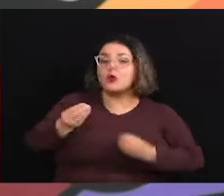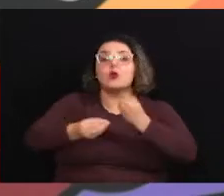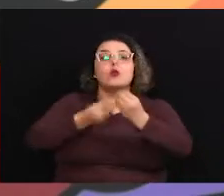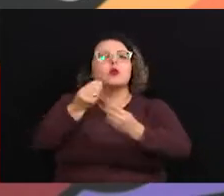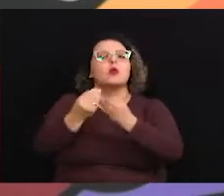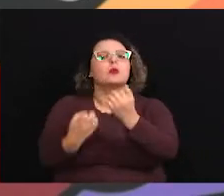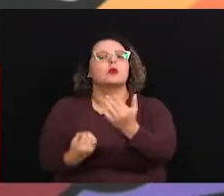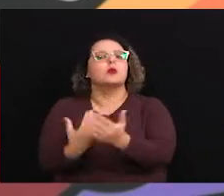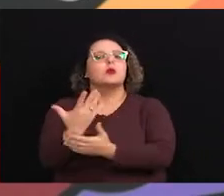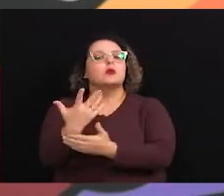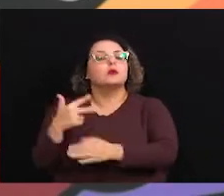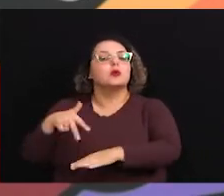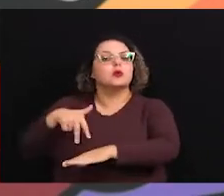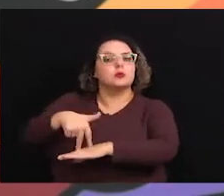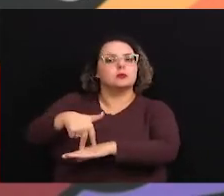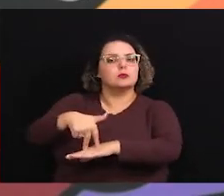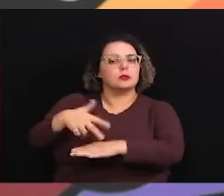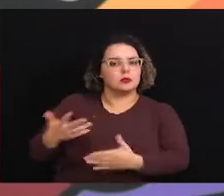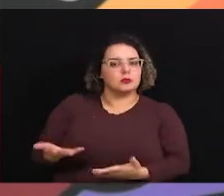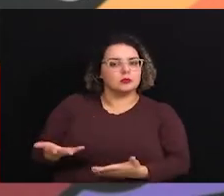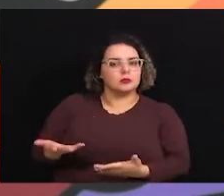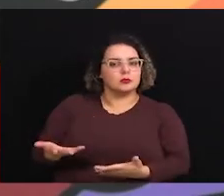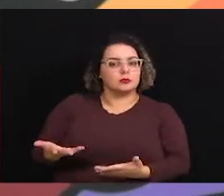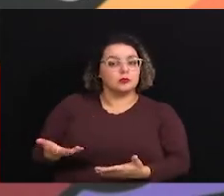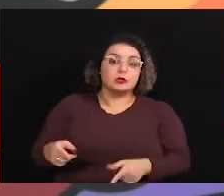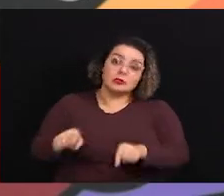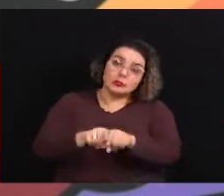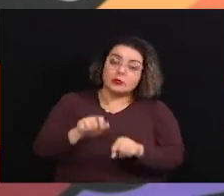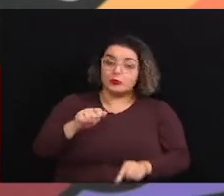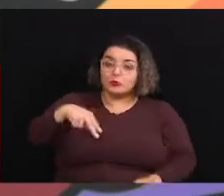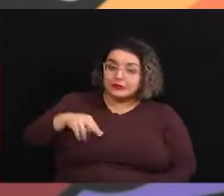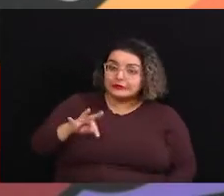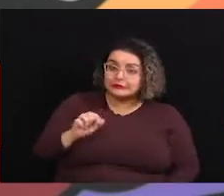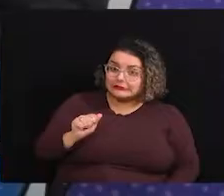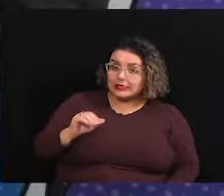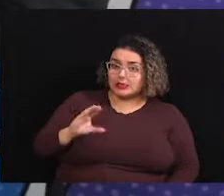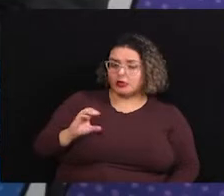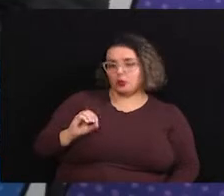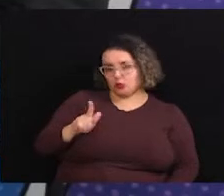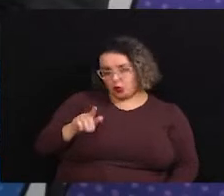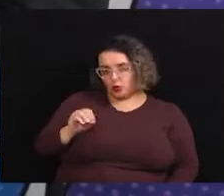você construiu o seu protagonista e o seu antagonista.